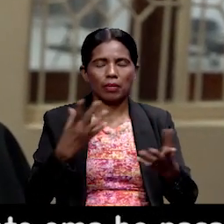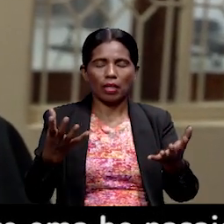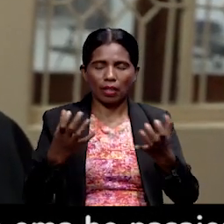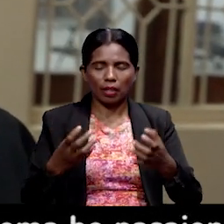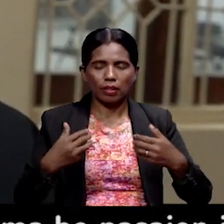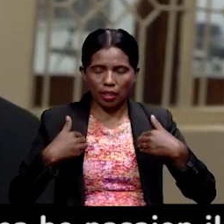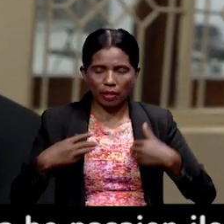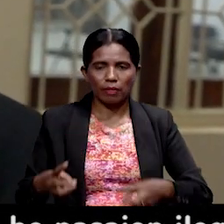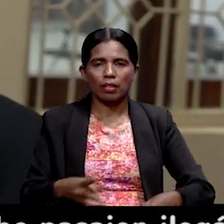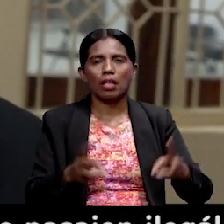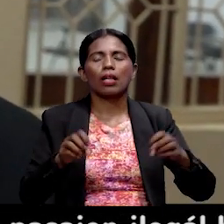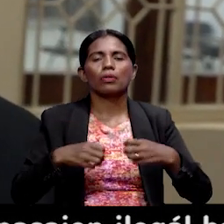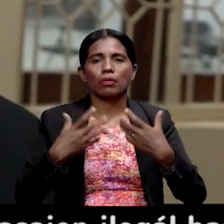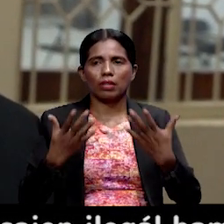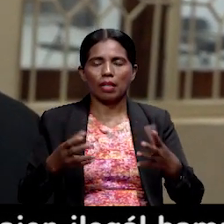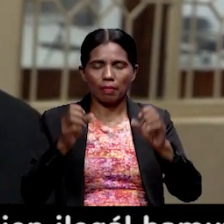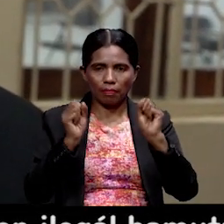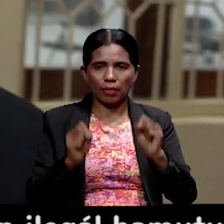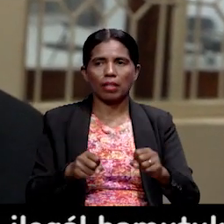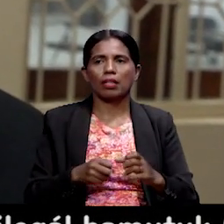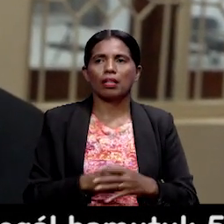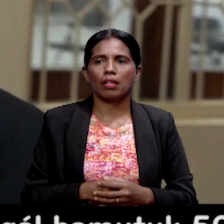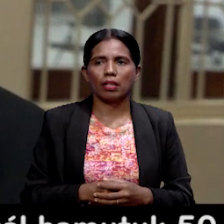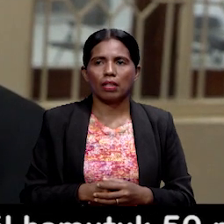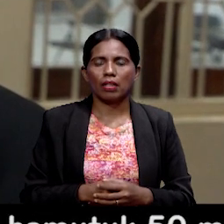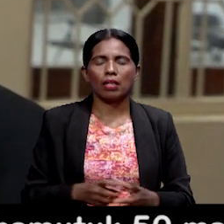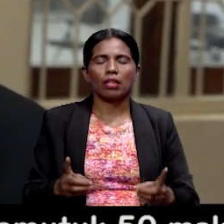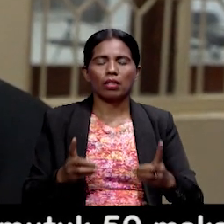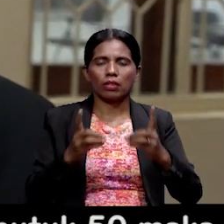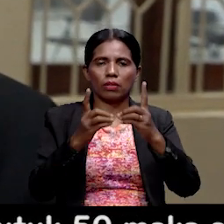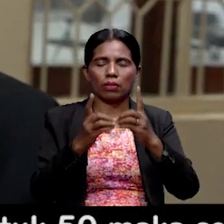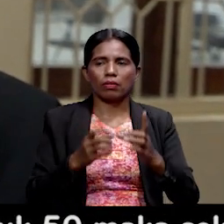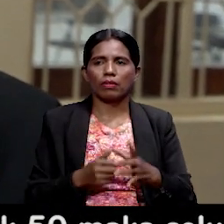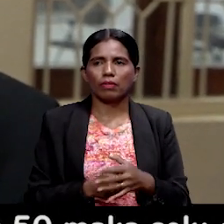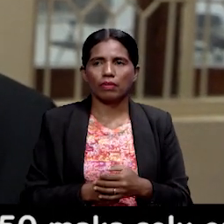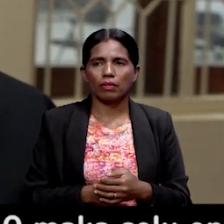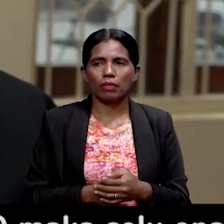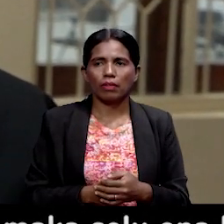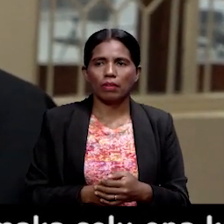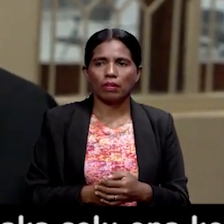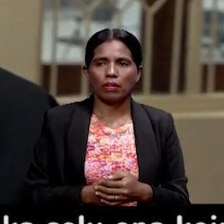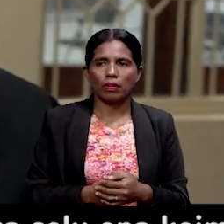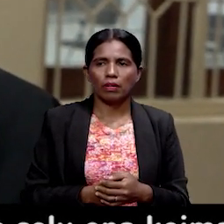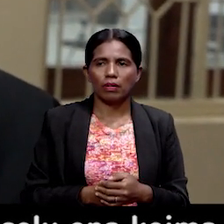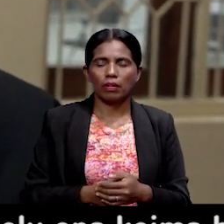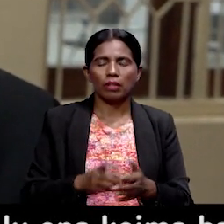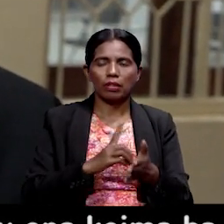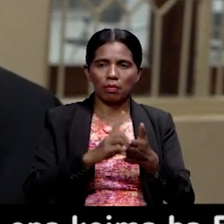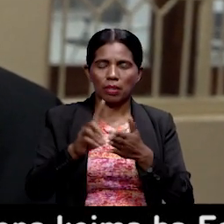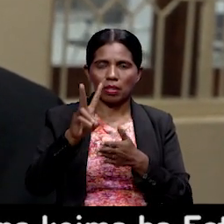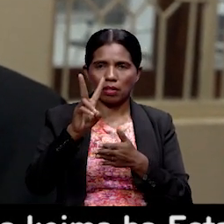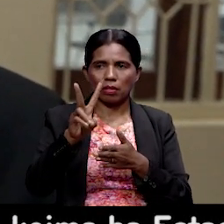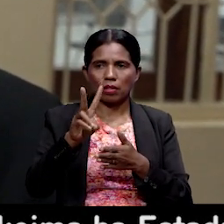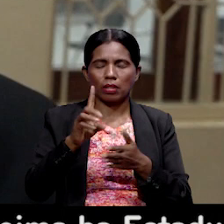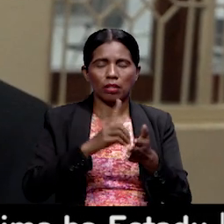dalam atau isa bele bele enfrenta problema dan am se fula semana ruat si